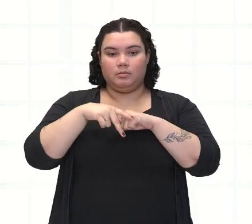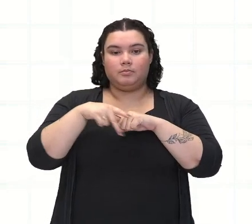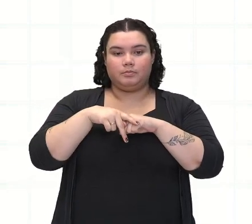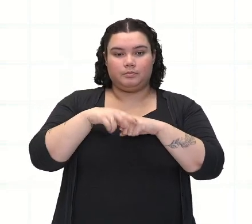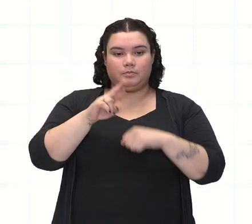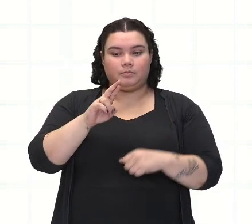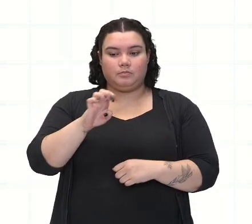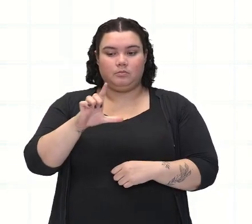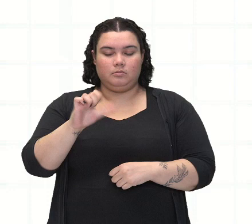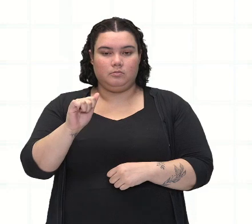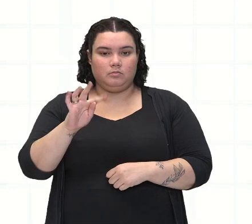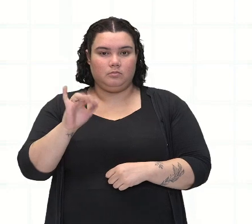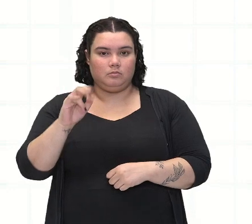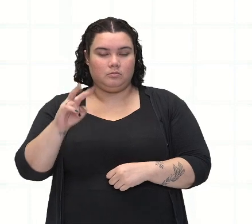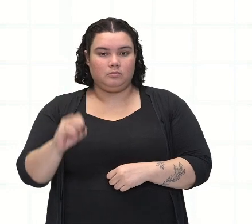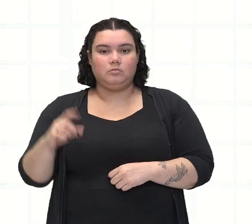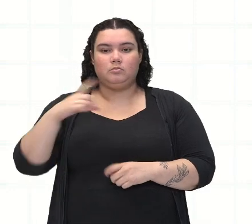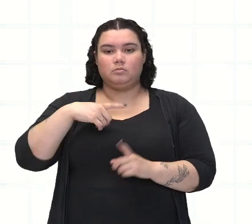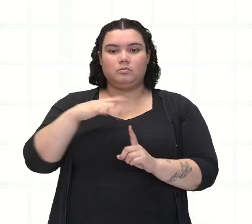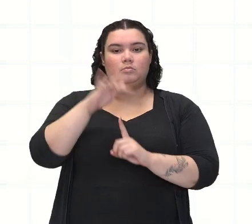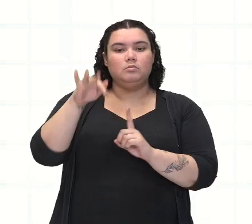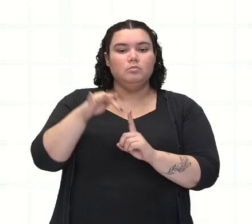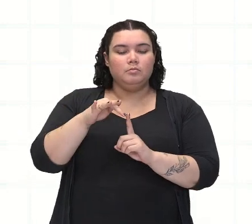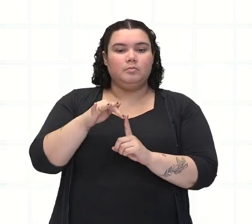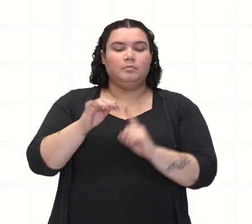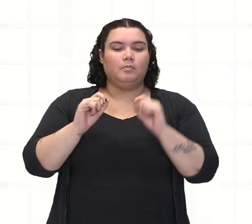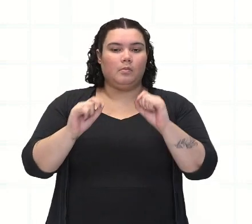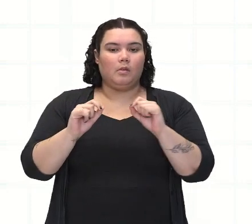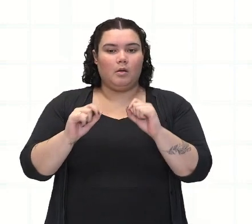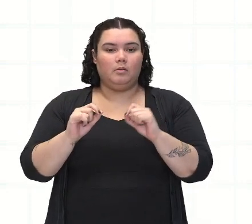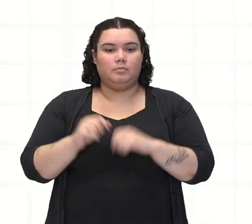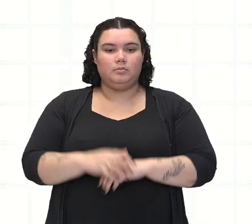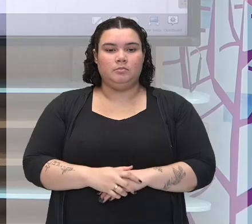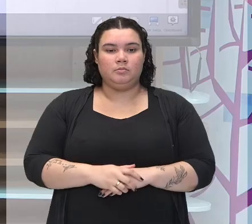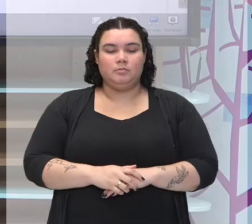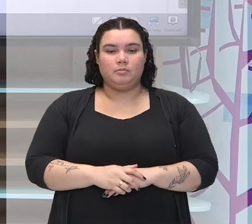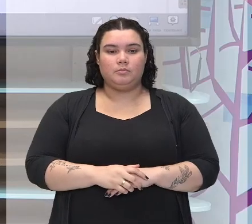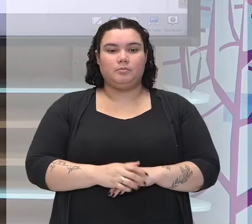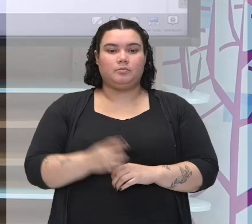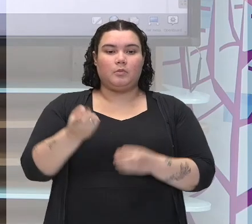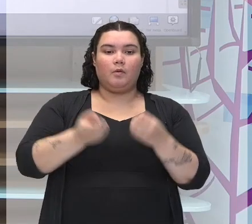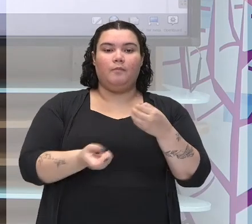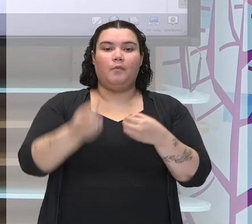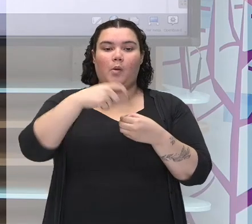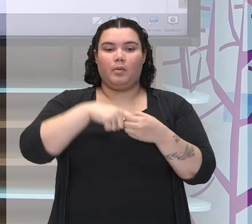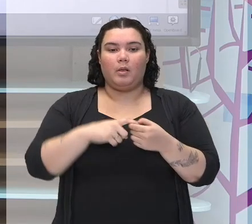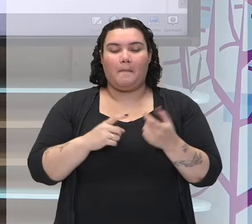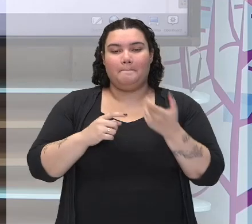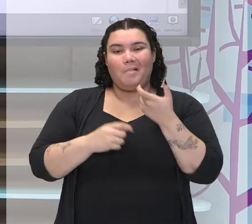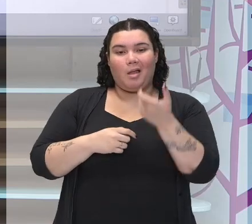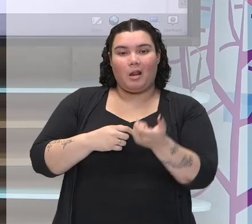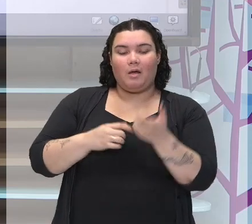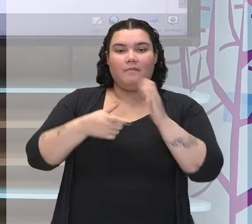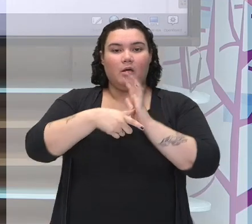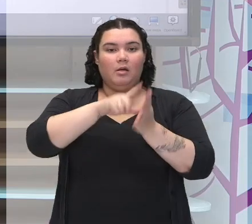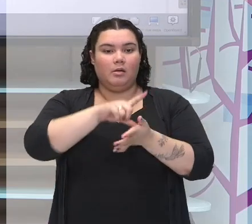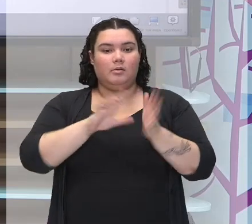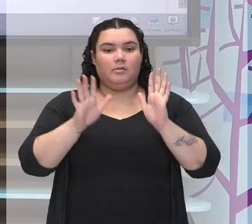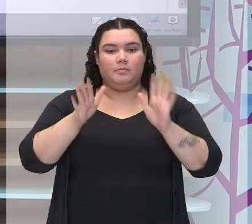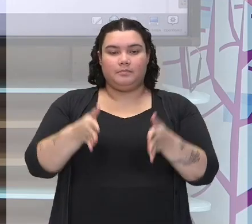ele tem essa função de retomar um termo que já foi